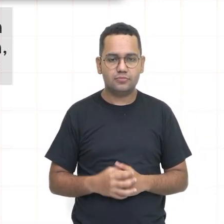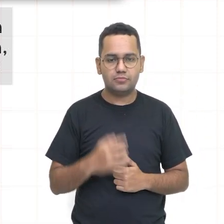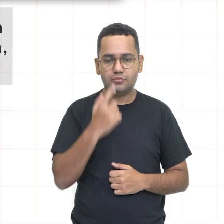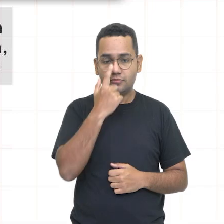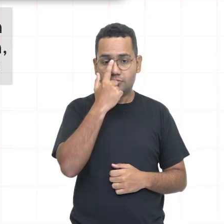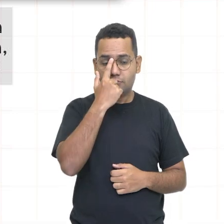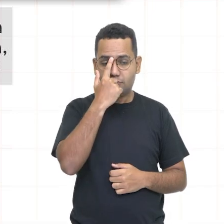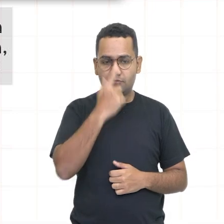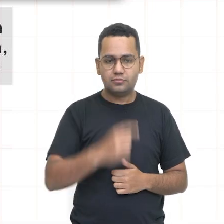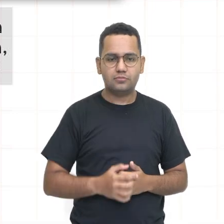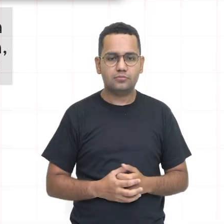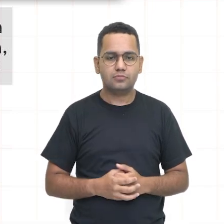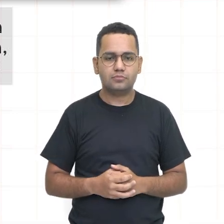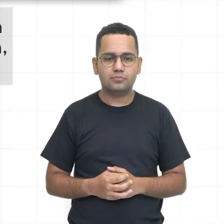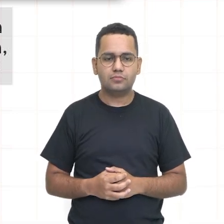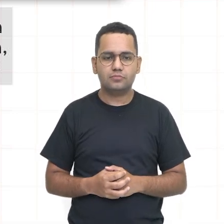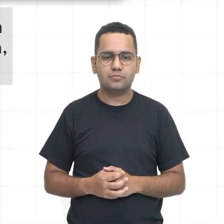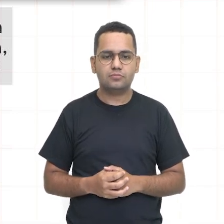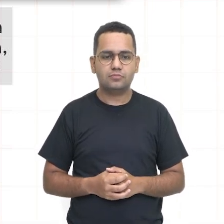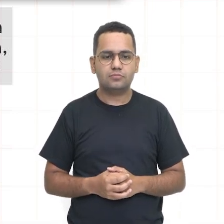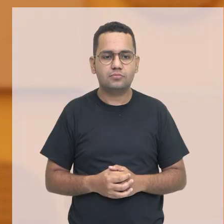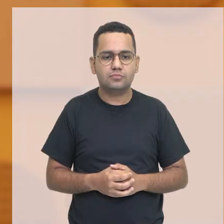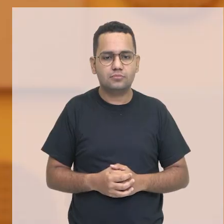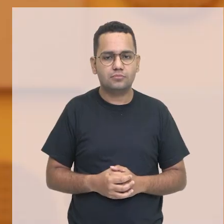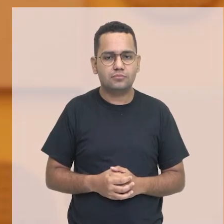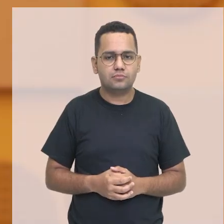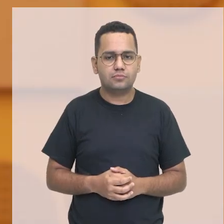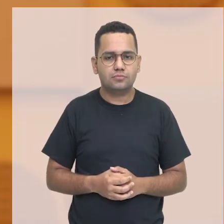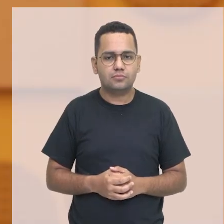explorado. Mais uma vez, galera, só para ressaltar,